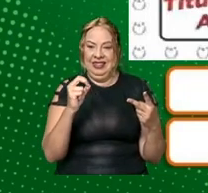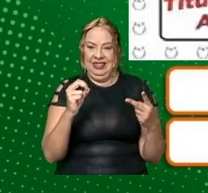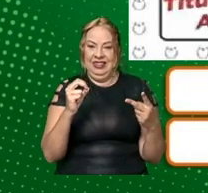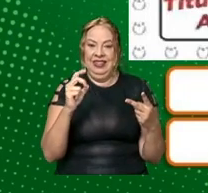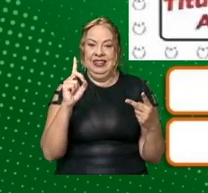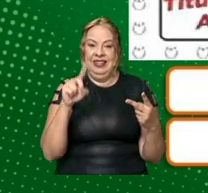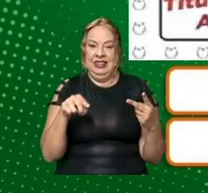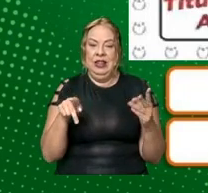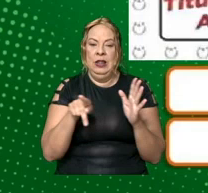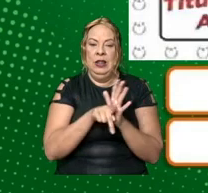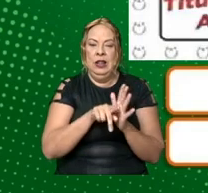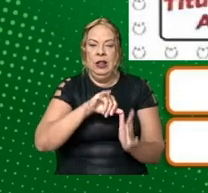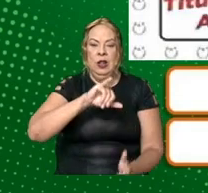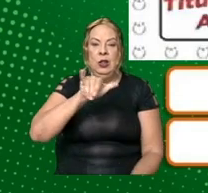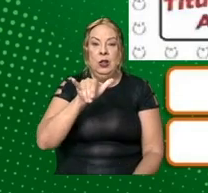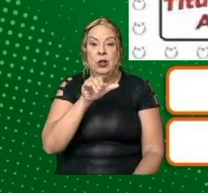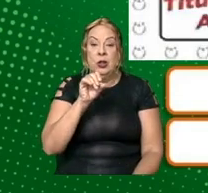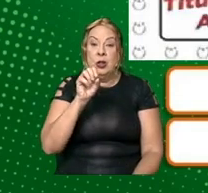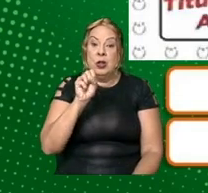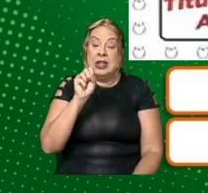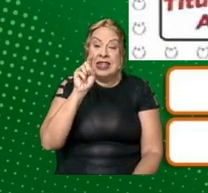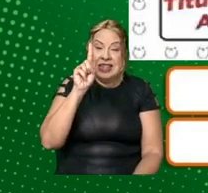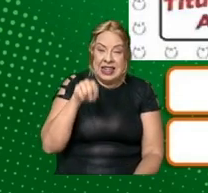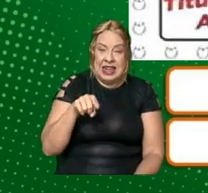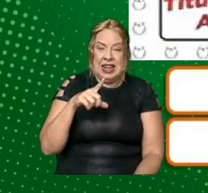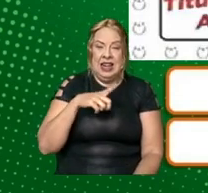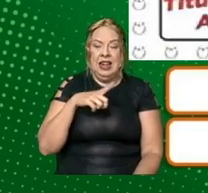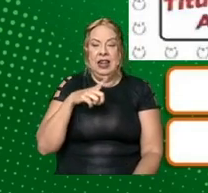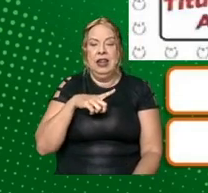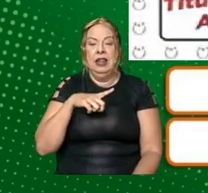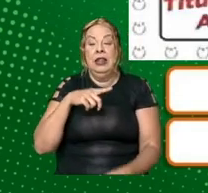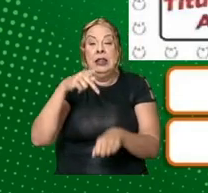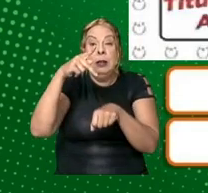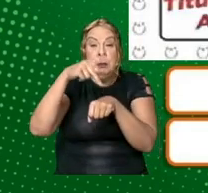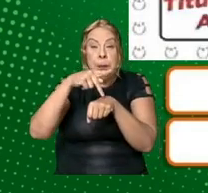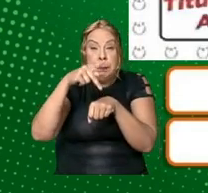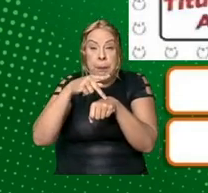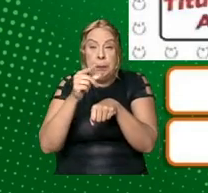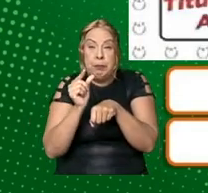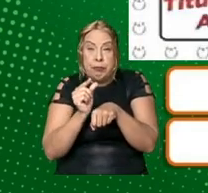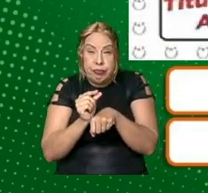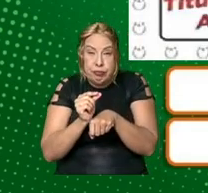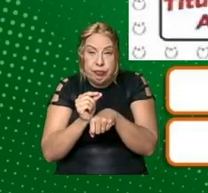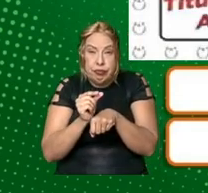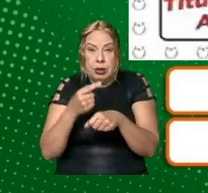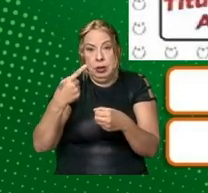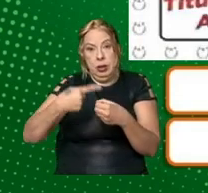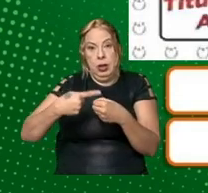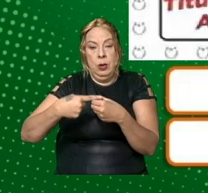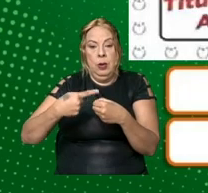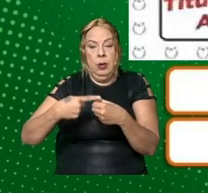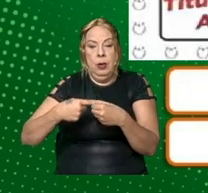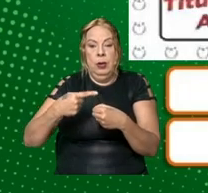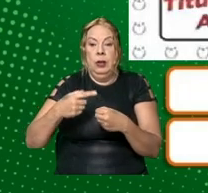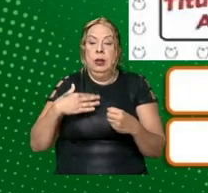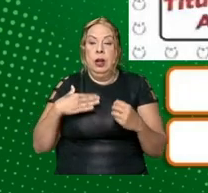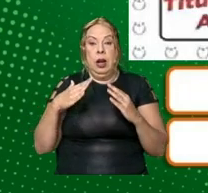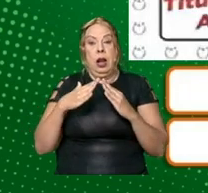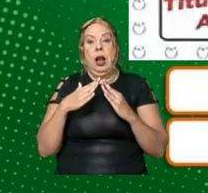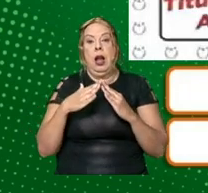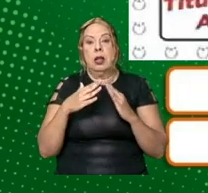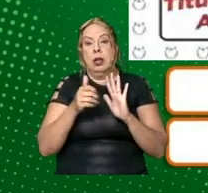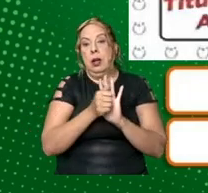546750 pertence ao José Alisson, de Pedrinhas, né? Lá em Pedrinhas, o José Alisson adquiriu sem sair de casa,